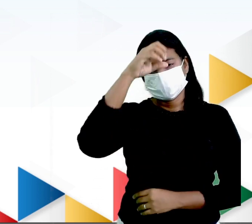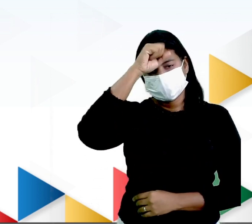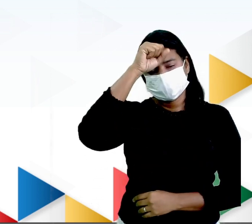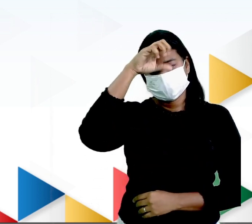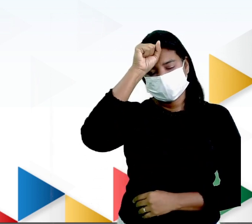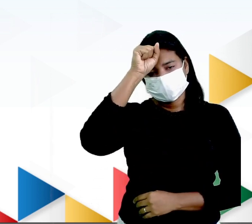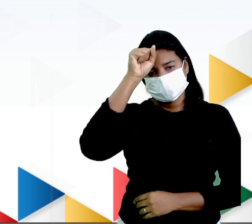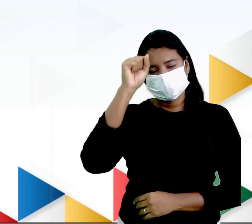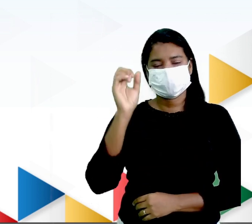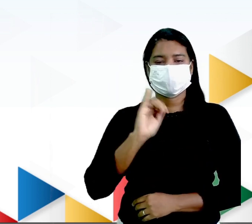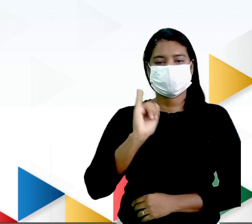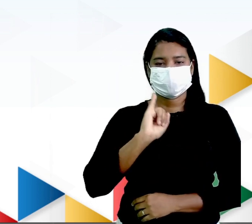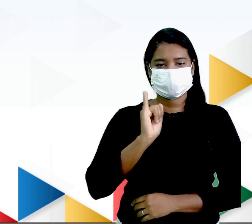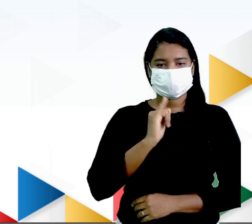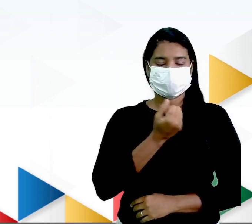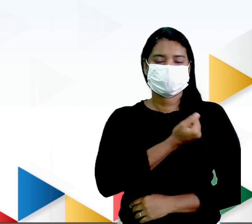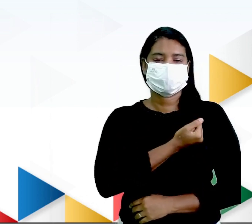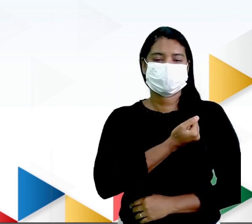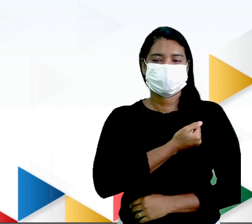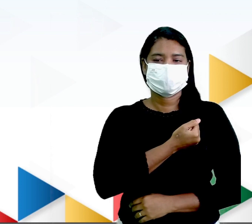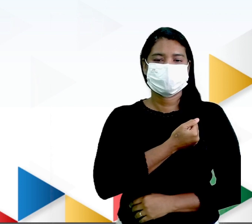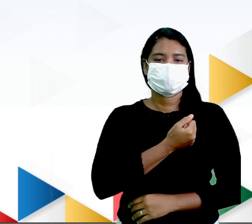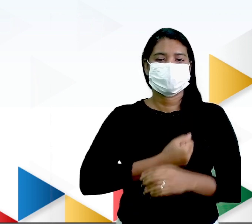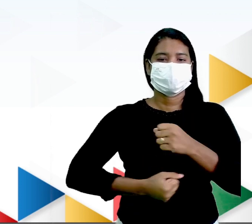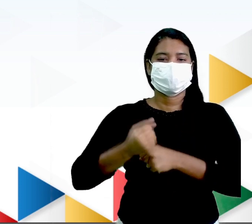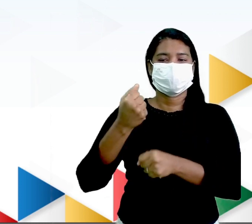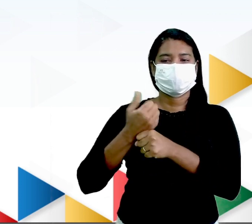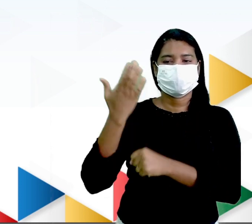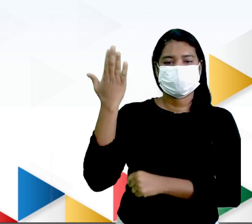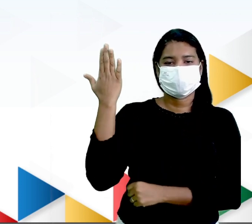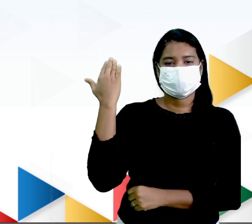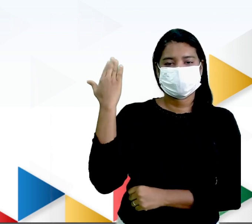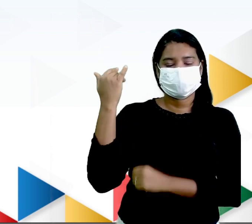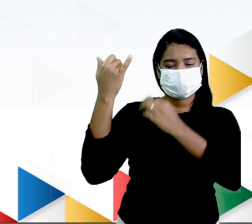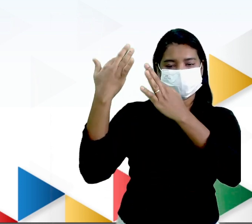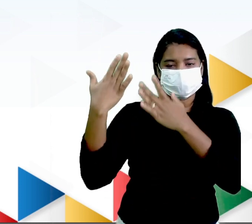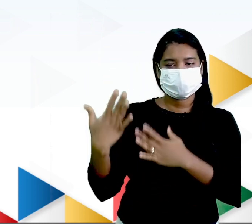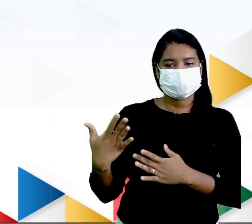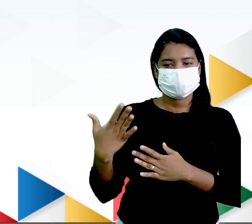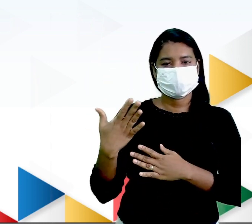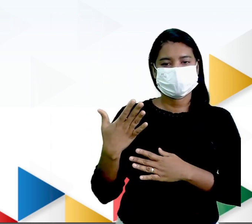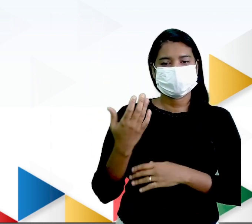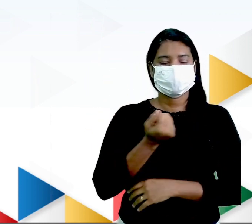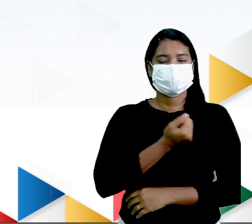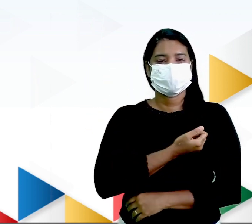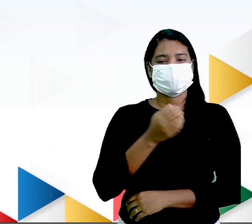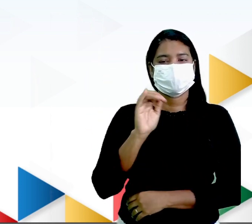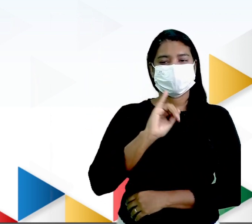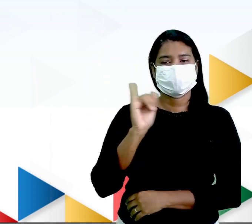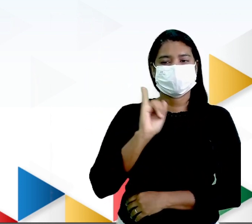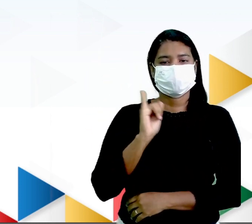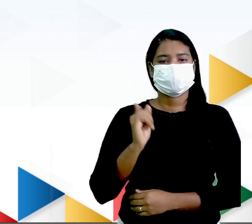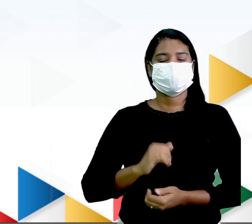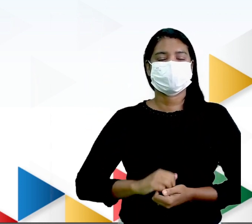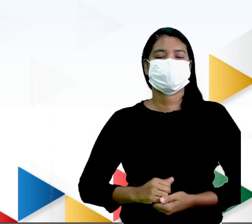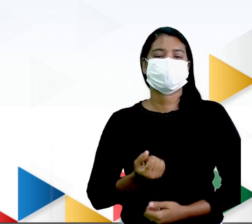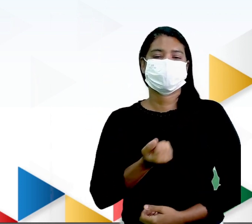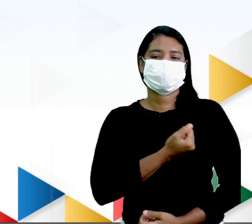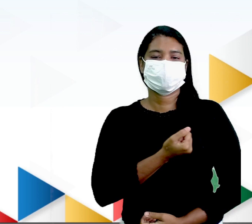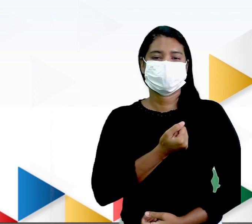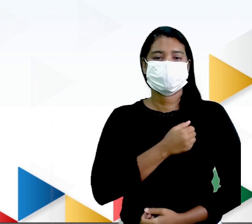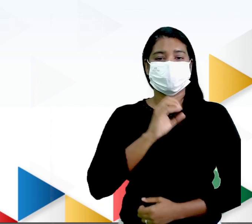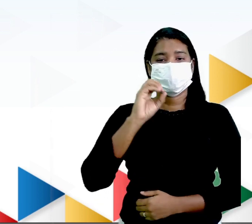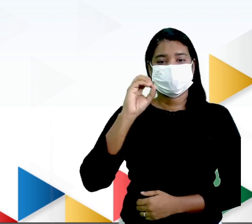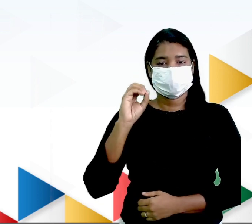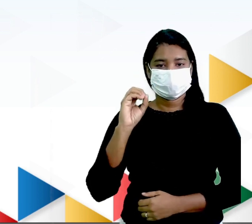sobre números inteiros. Lembra, até o ano passado, estavam só falando sobre isso aí, ó. A reta numérica do zero